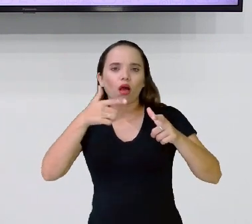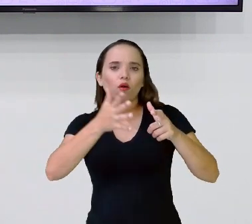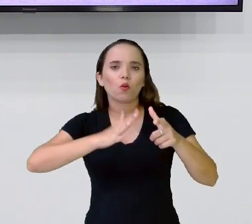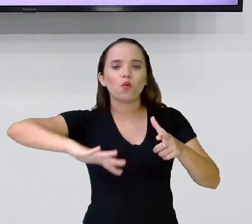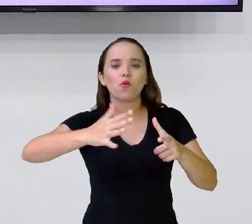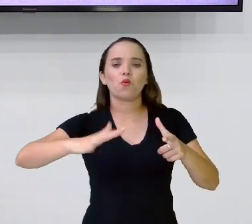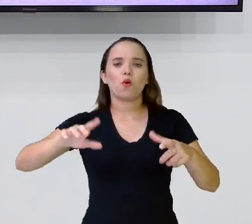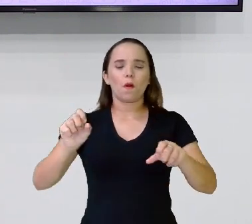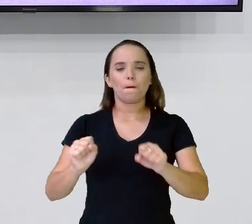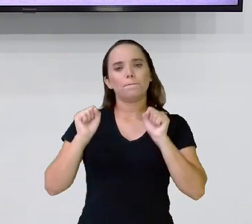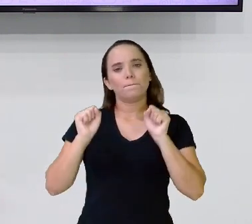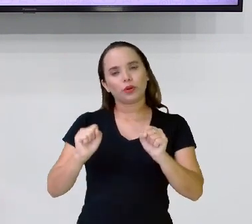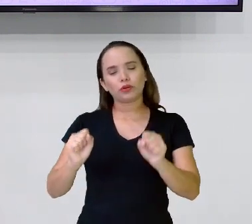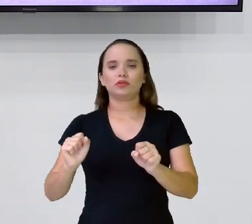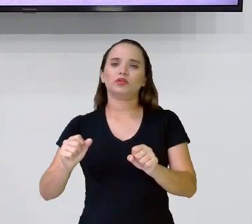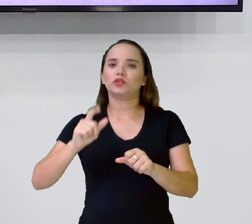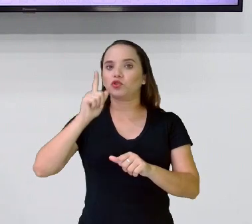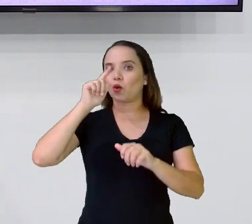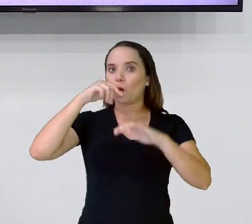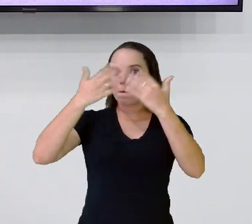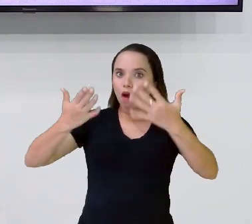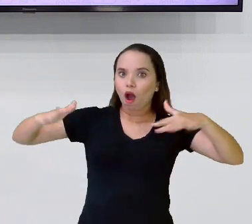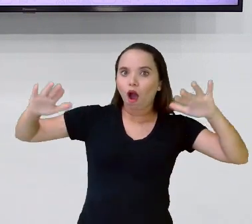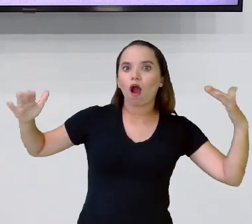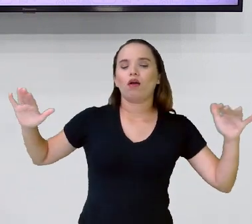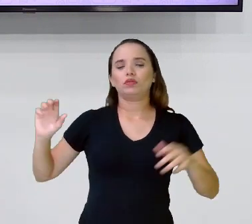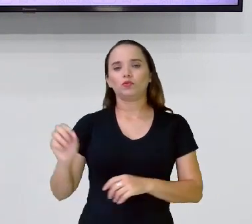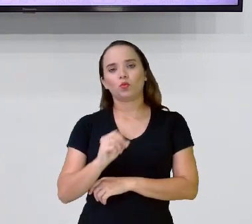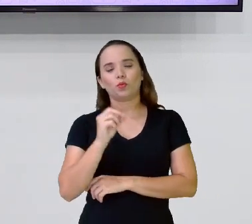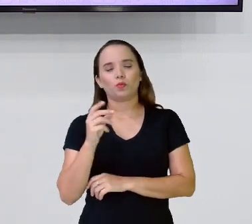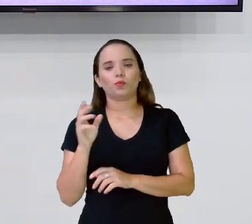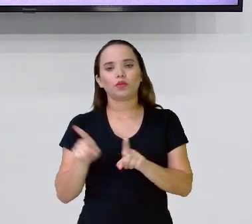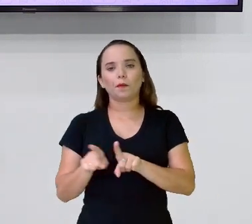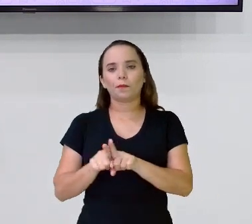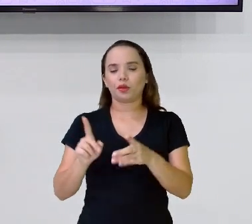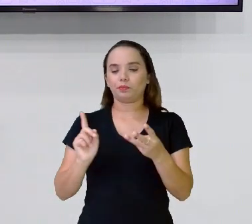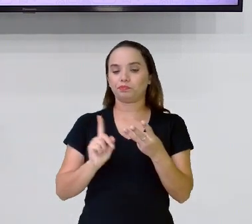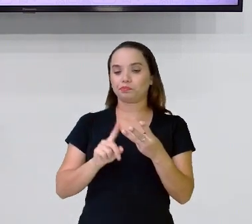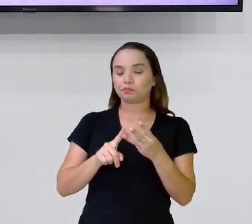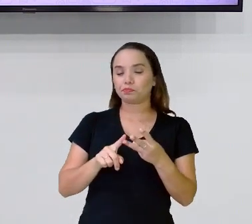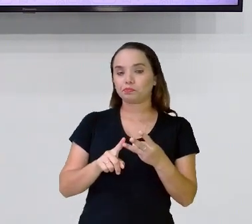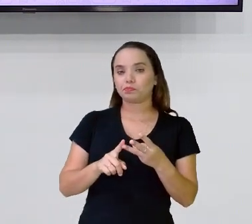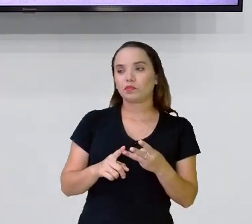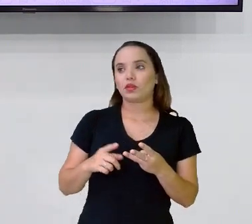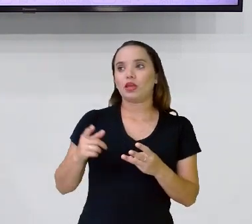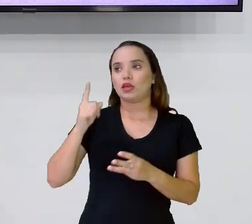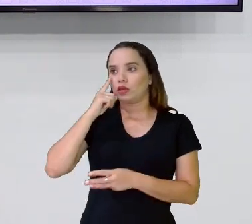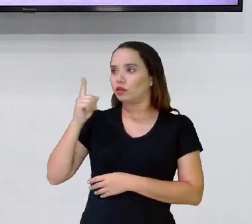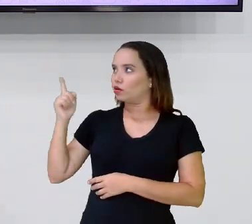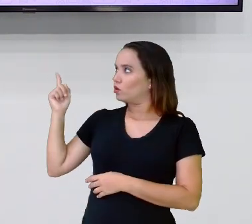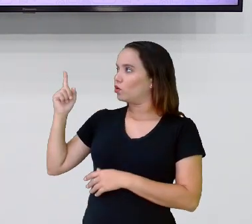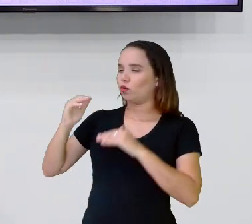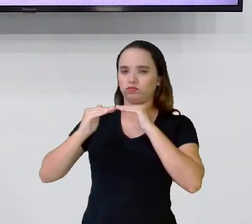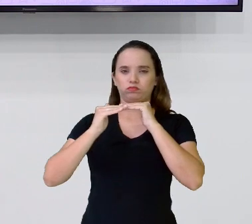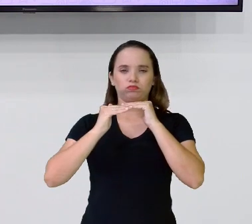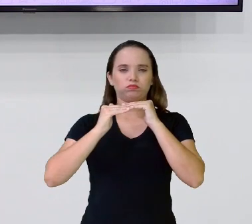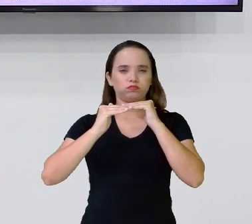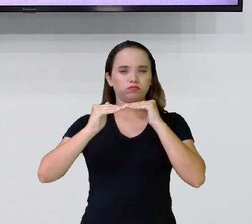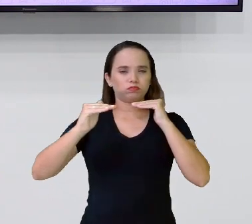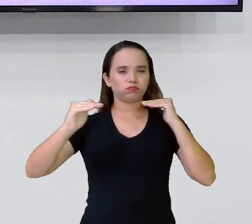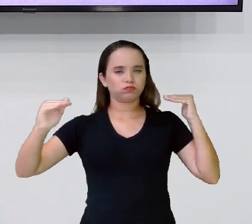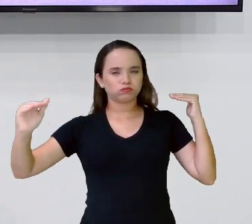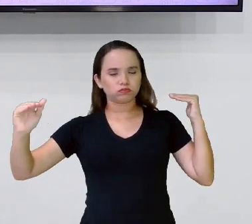represa, tá? E o outro elemento natural que a gente consegue observar é o relevo, né? A gente consegue observar a forma de relevo bastante